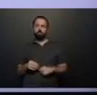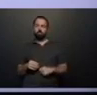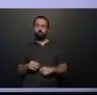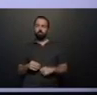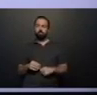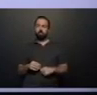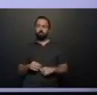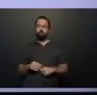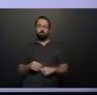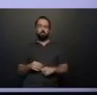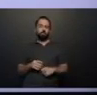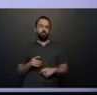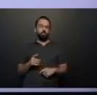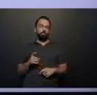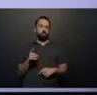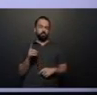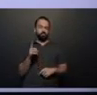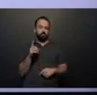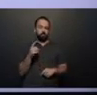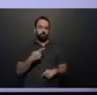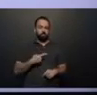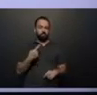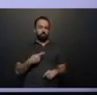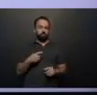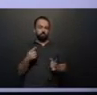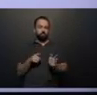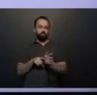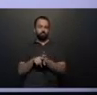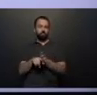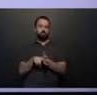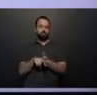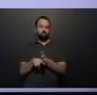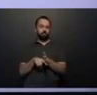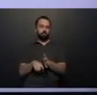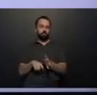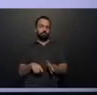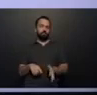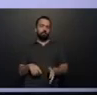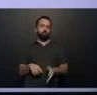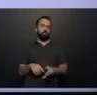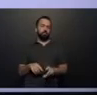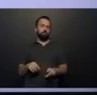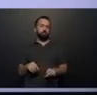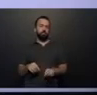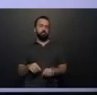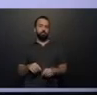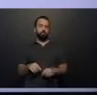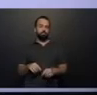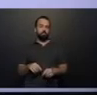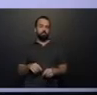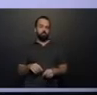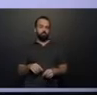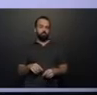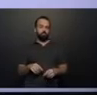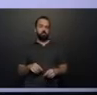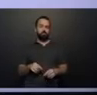experimento. Então, primeiro você elaborou uma pergunta: será que eu sou alérgica a gato? Aí,